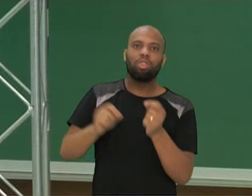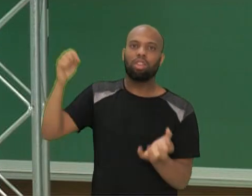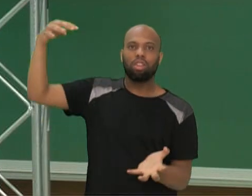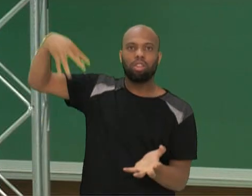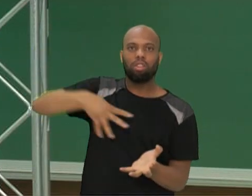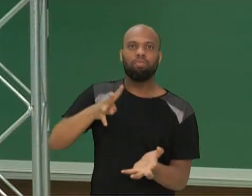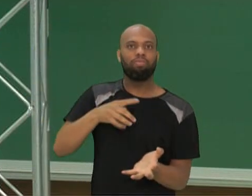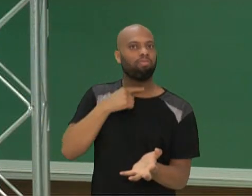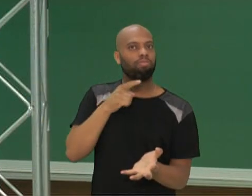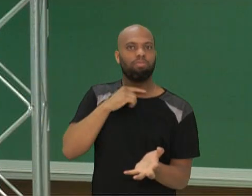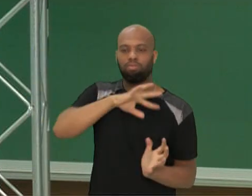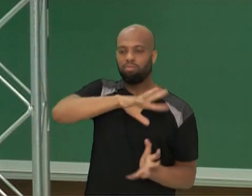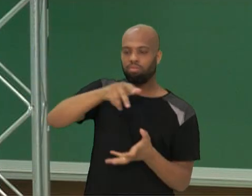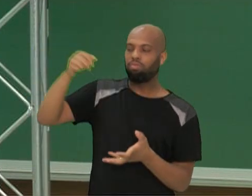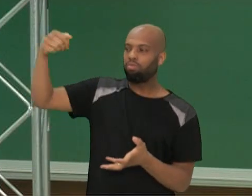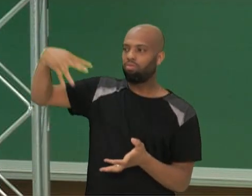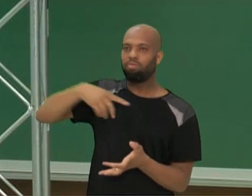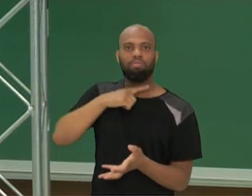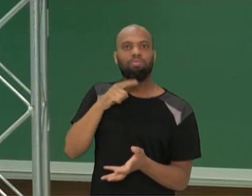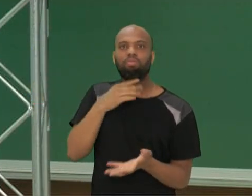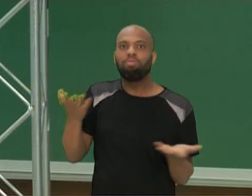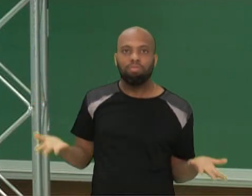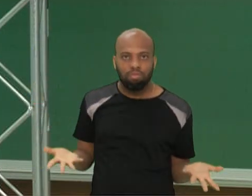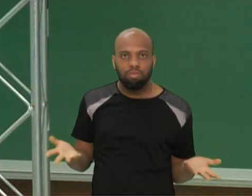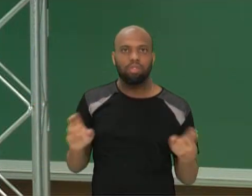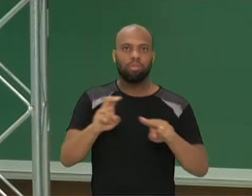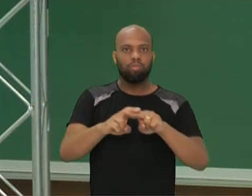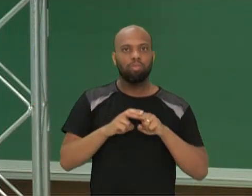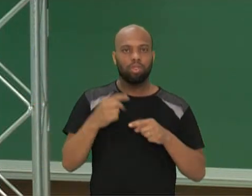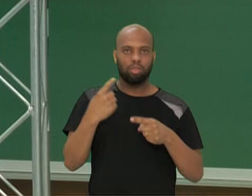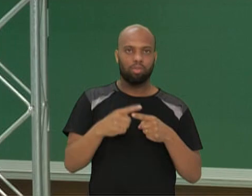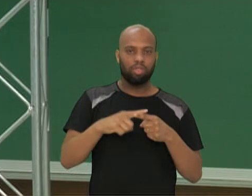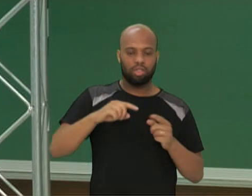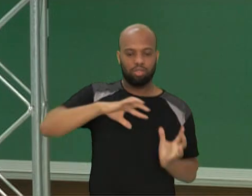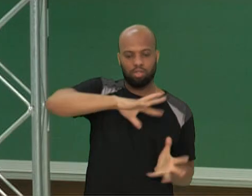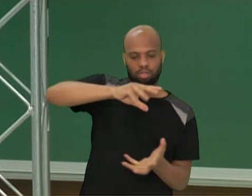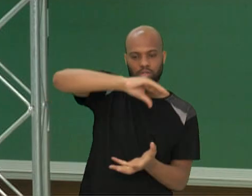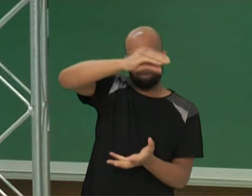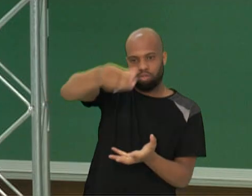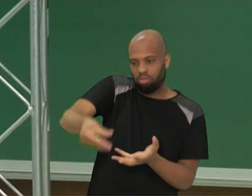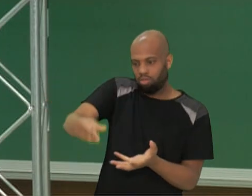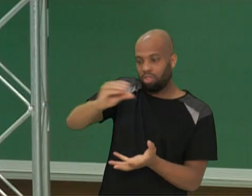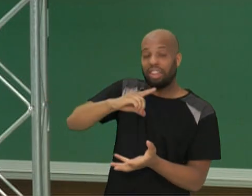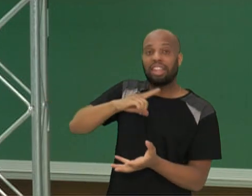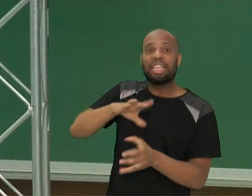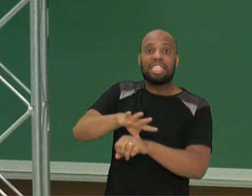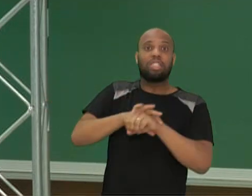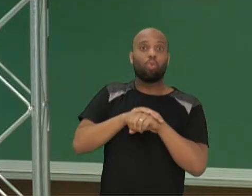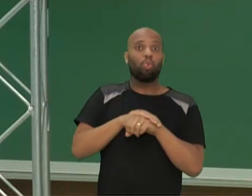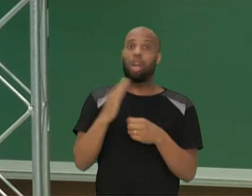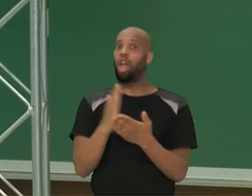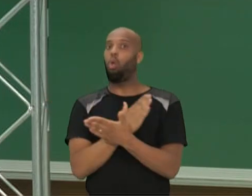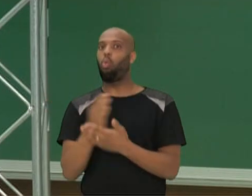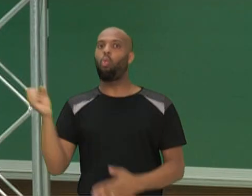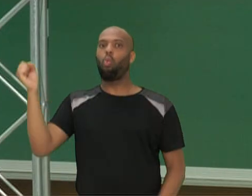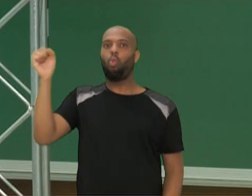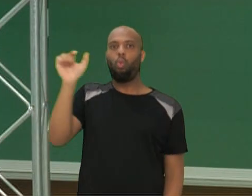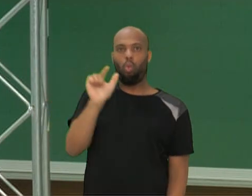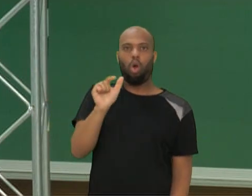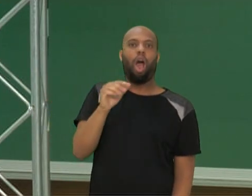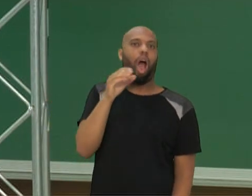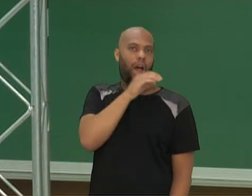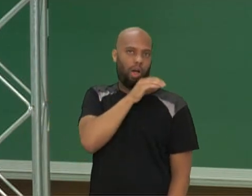nosso planeta, a atmosfera do nosso planeta, ela sirva para reter parte do calor emitido pelo